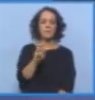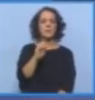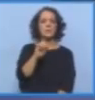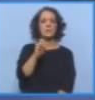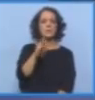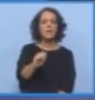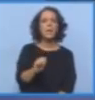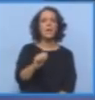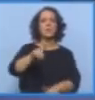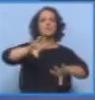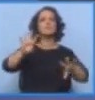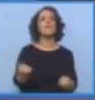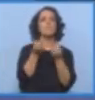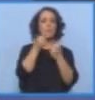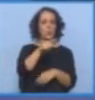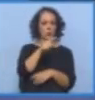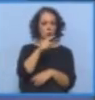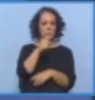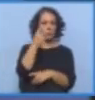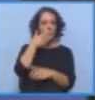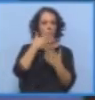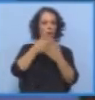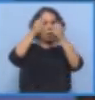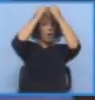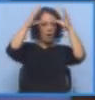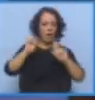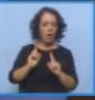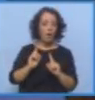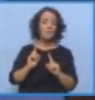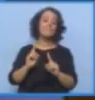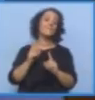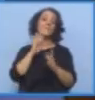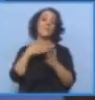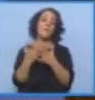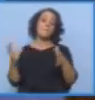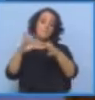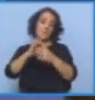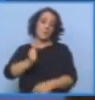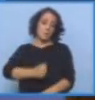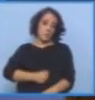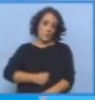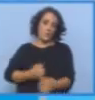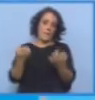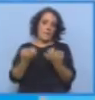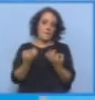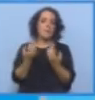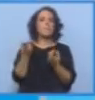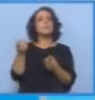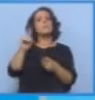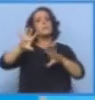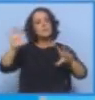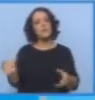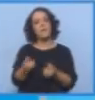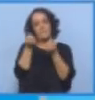outro horizonte? Remete-me sempre para o horizonte da salvação escatológica, mas também remete desde já para a salvação dos